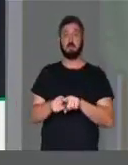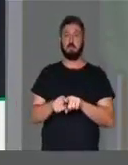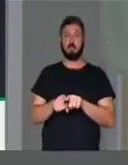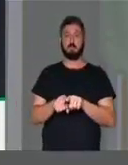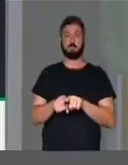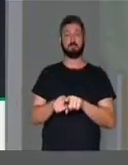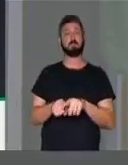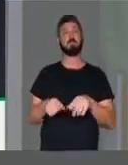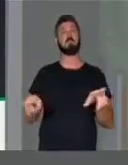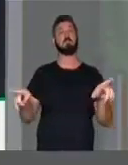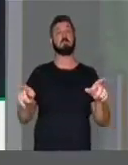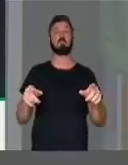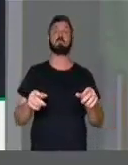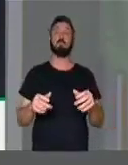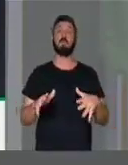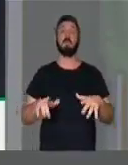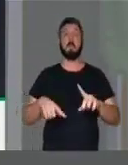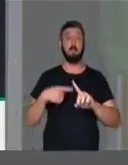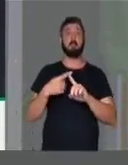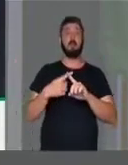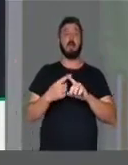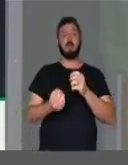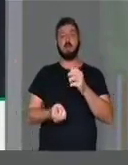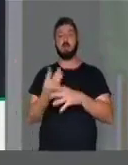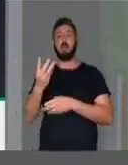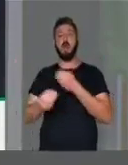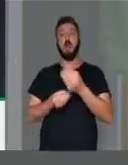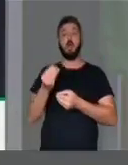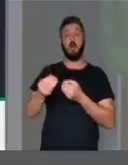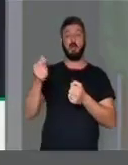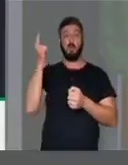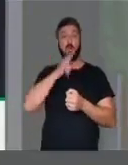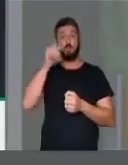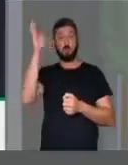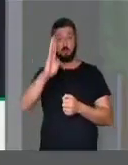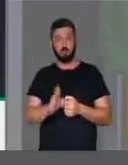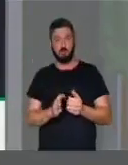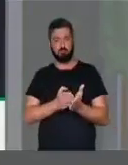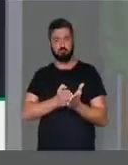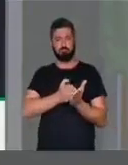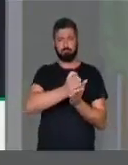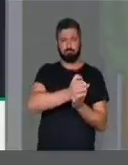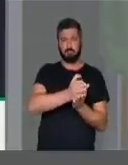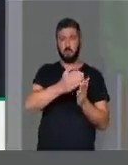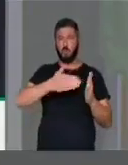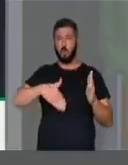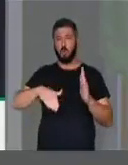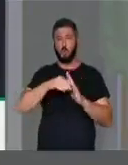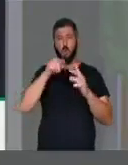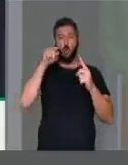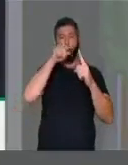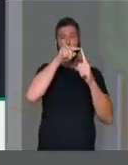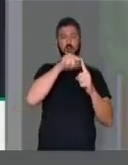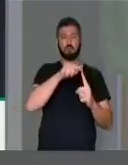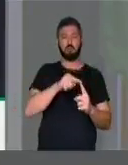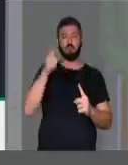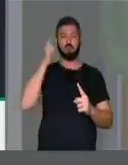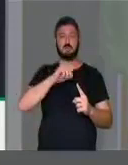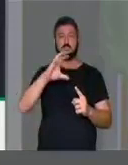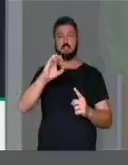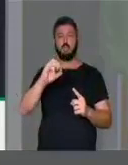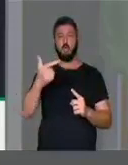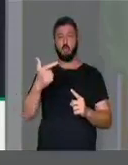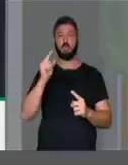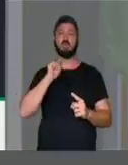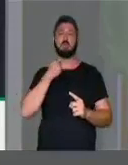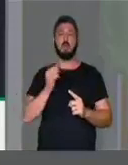segura. E, além disso, criar meios para que o Brasil possa cumprir as metas de redução de emissões